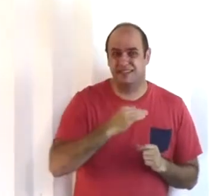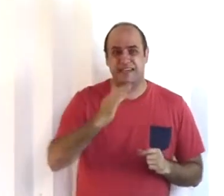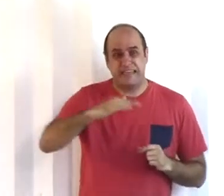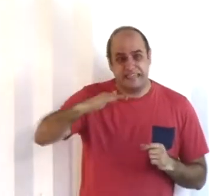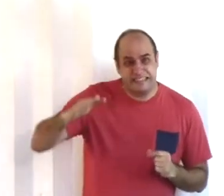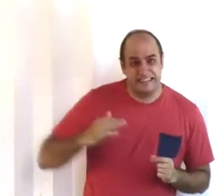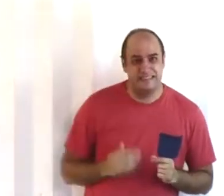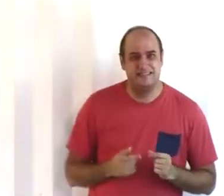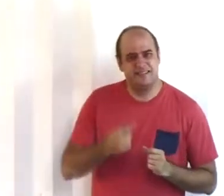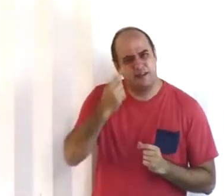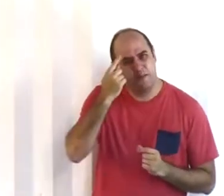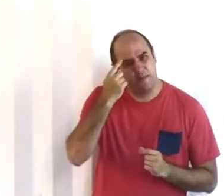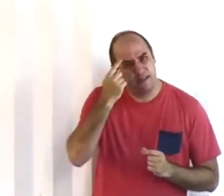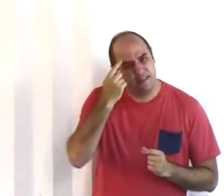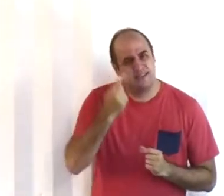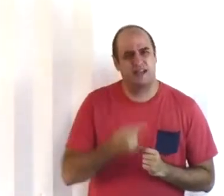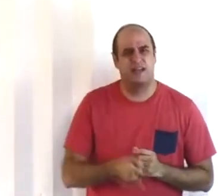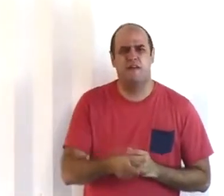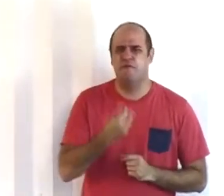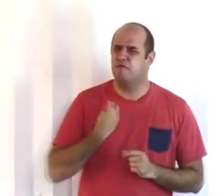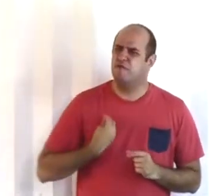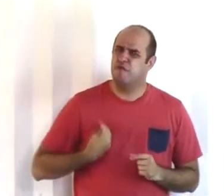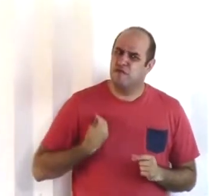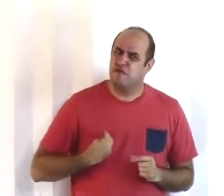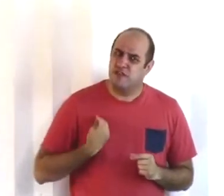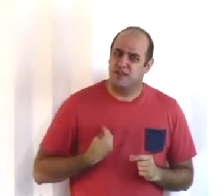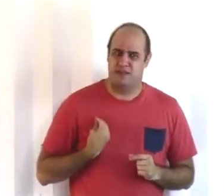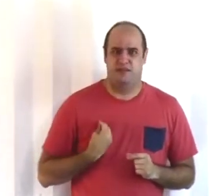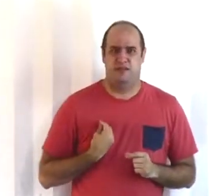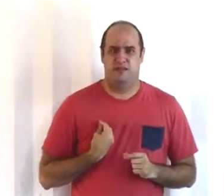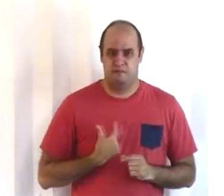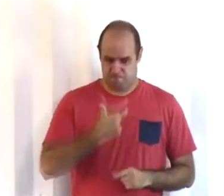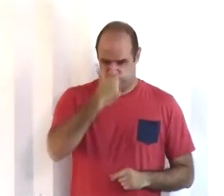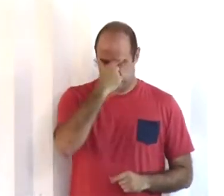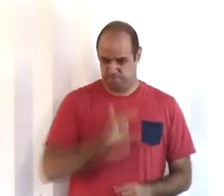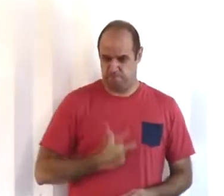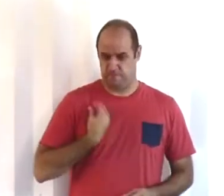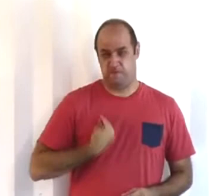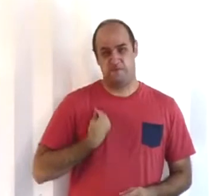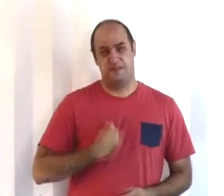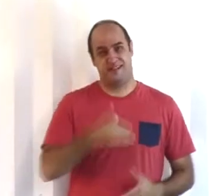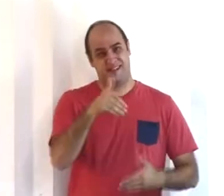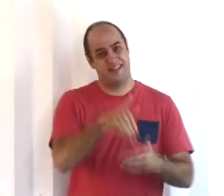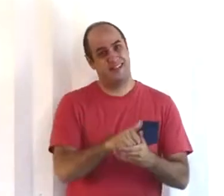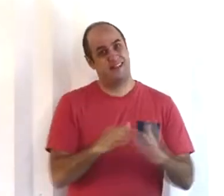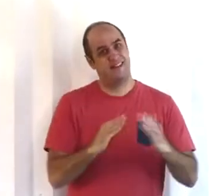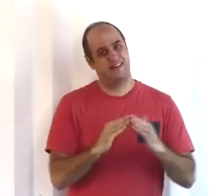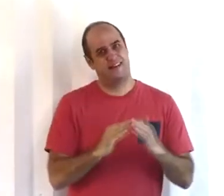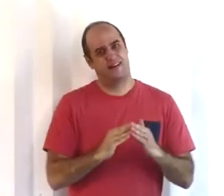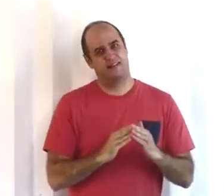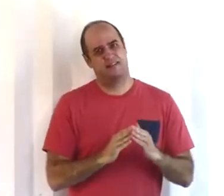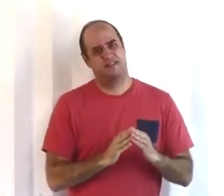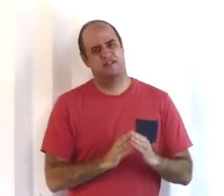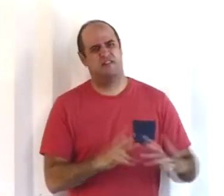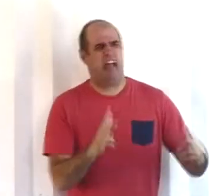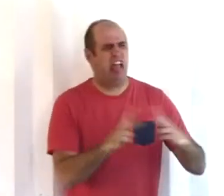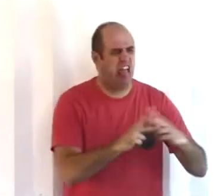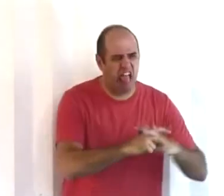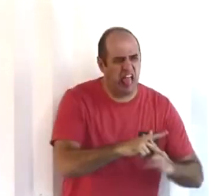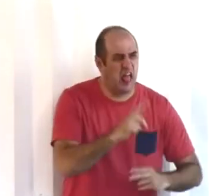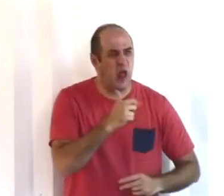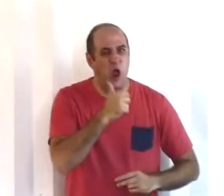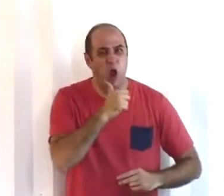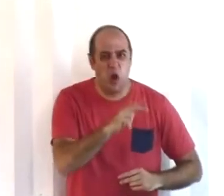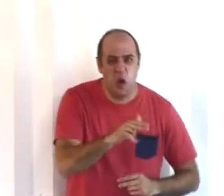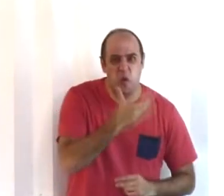Crianças, pensem bem na vida, no hábito de viver dentro de casa. Não vivam em guerra com os seus irmãozinhos.